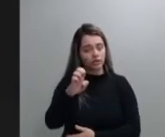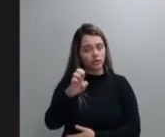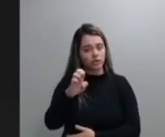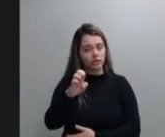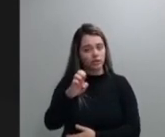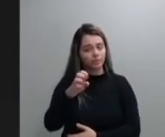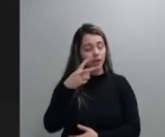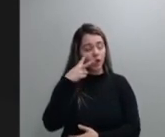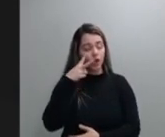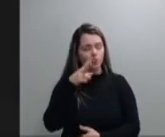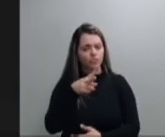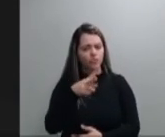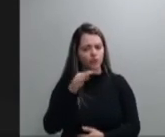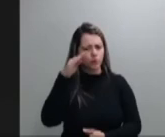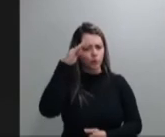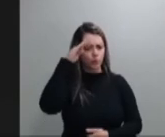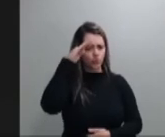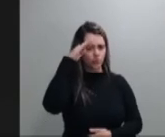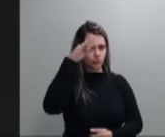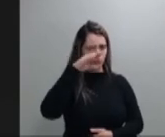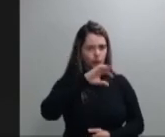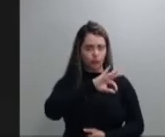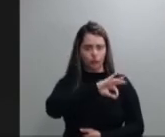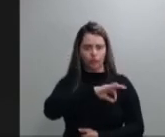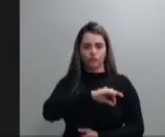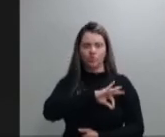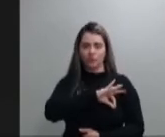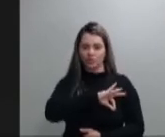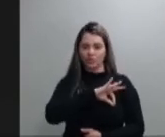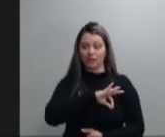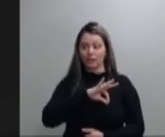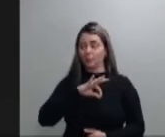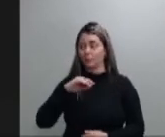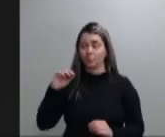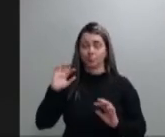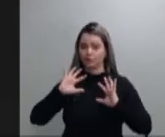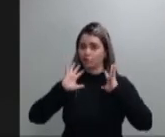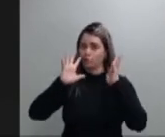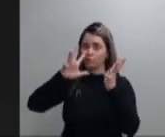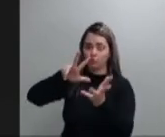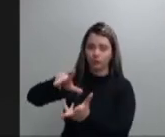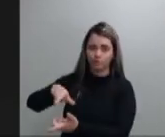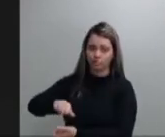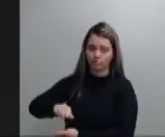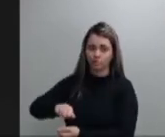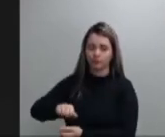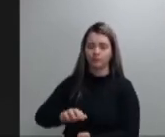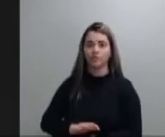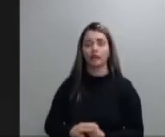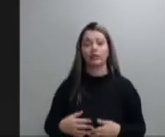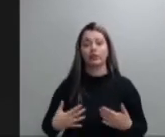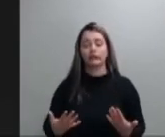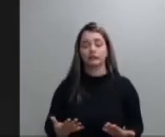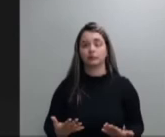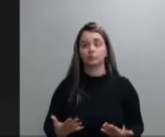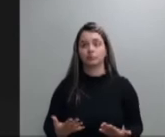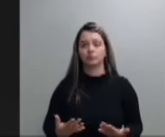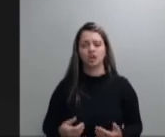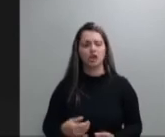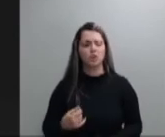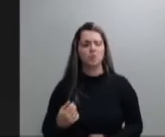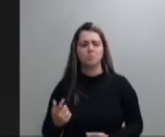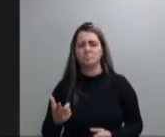xerife do mundo por exemplo na passagem em que se diz que não importa